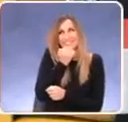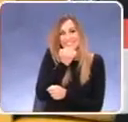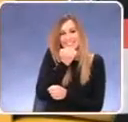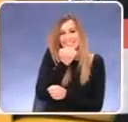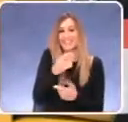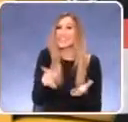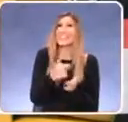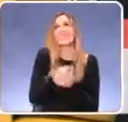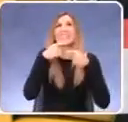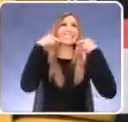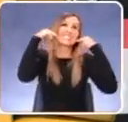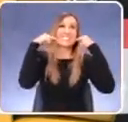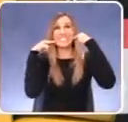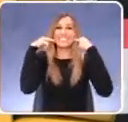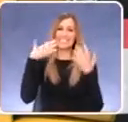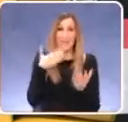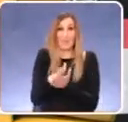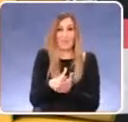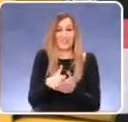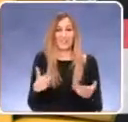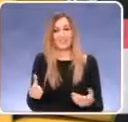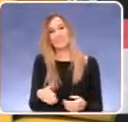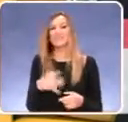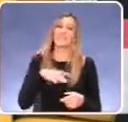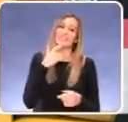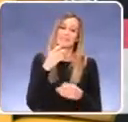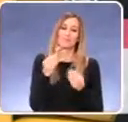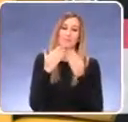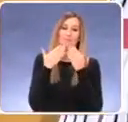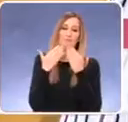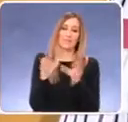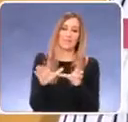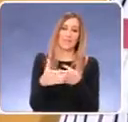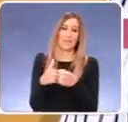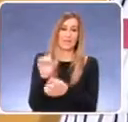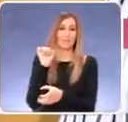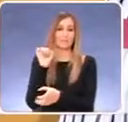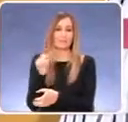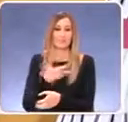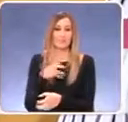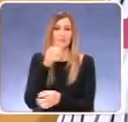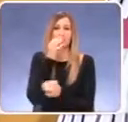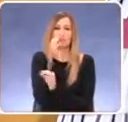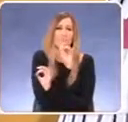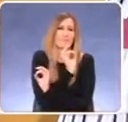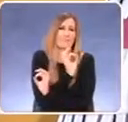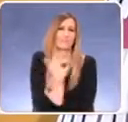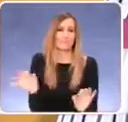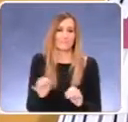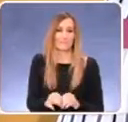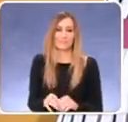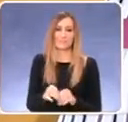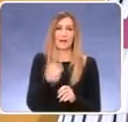sorrir. Claro, agora é aproveitá-lo. Diga. Queria agradecer à equipa do Dr. Malo. São maravilhosos, não são? Extraordinários. Não há